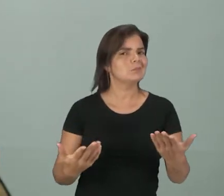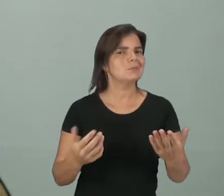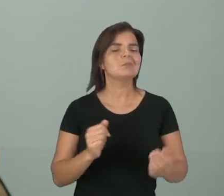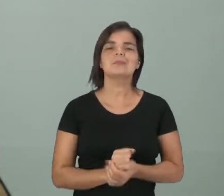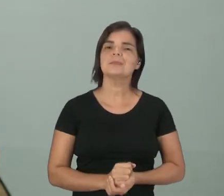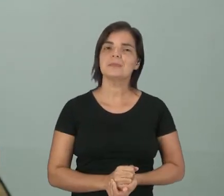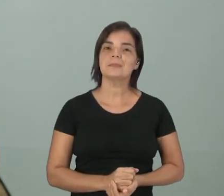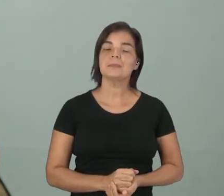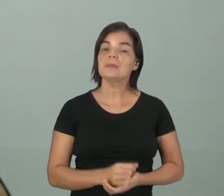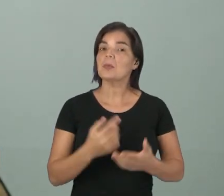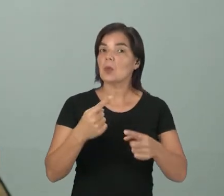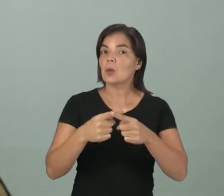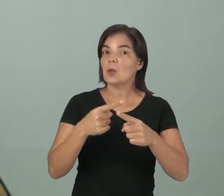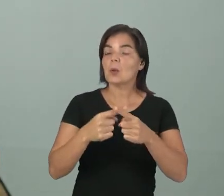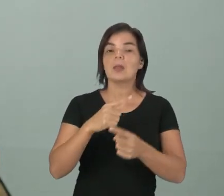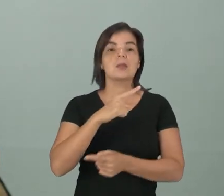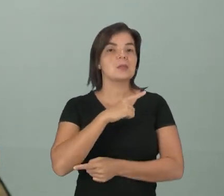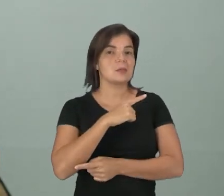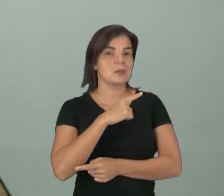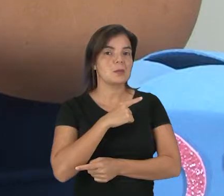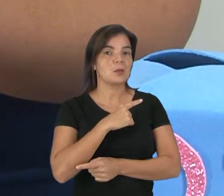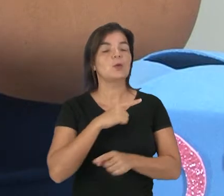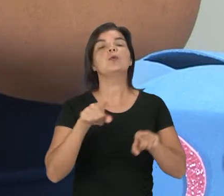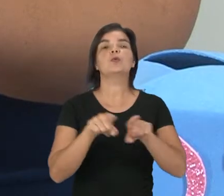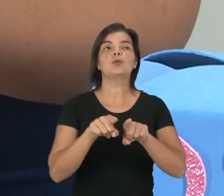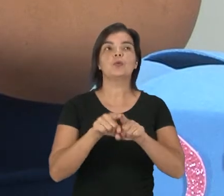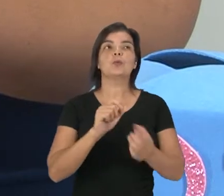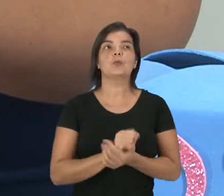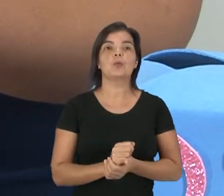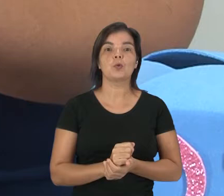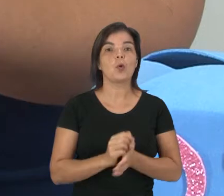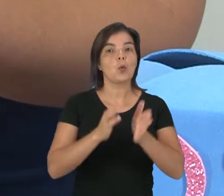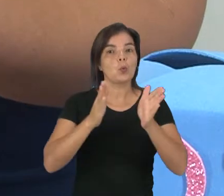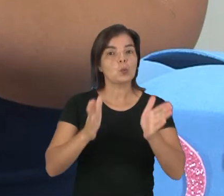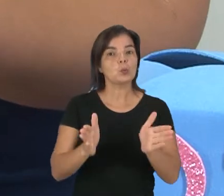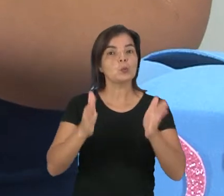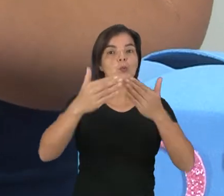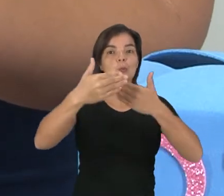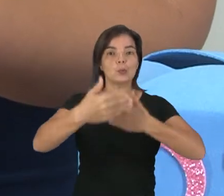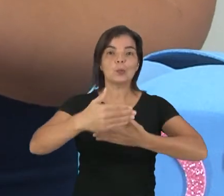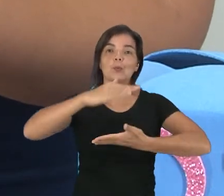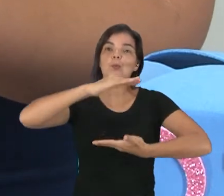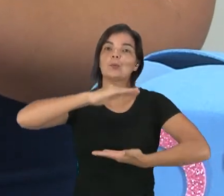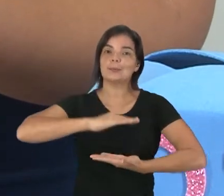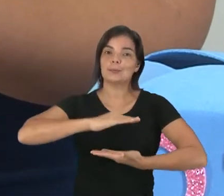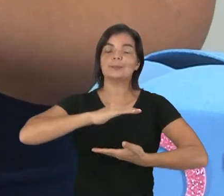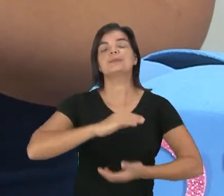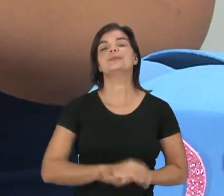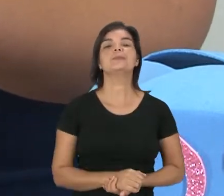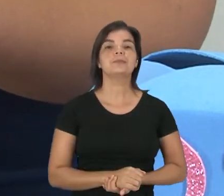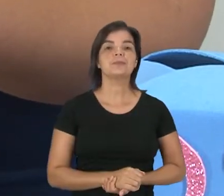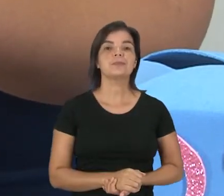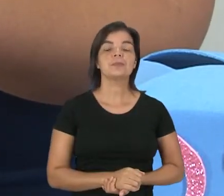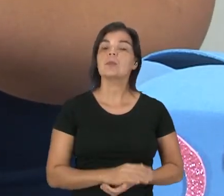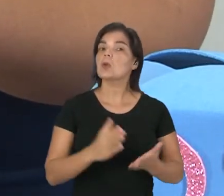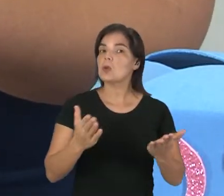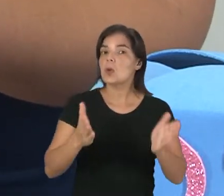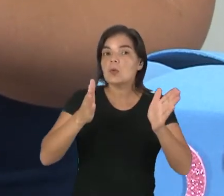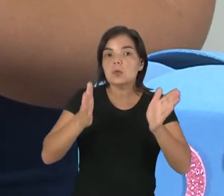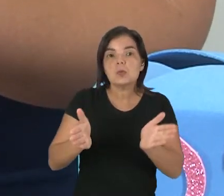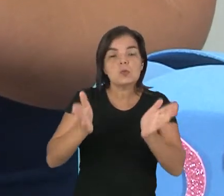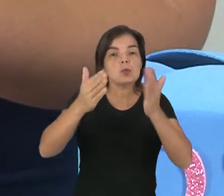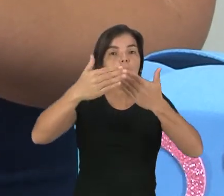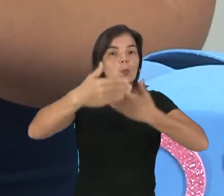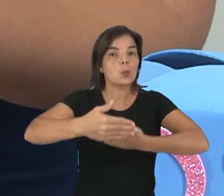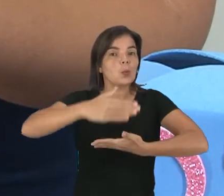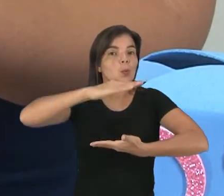ele é especial? Porque nós temos aqui um cubo, certo? Todo mundo consegue identificar? Temos aqui um cubo. E esse